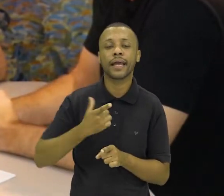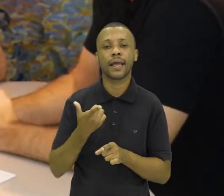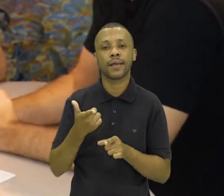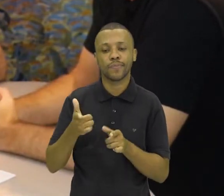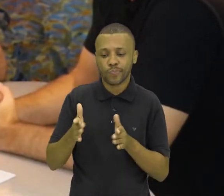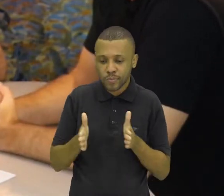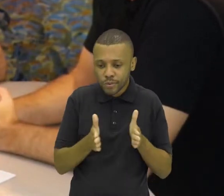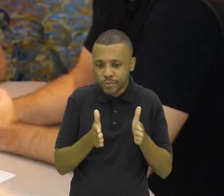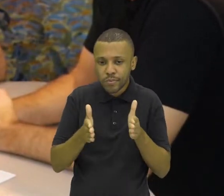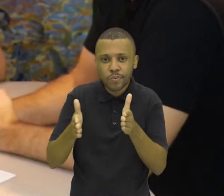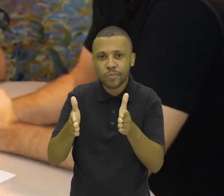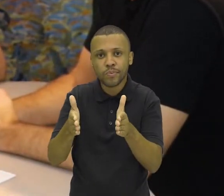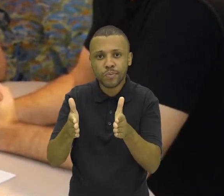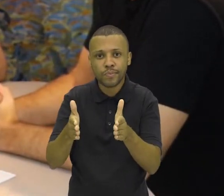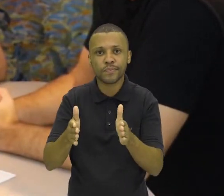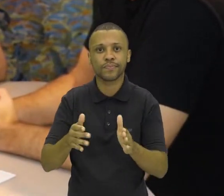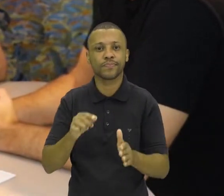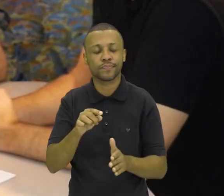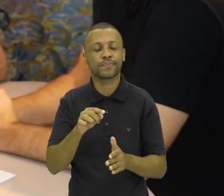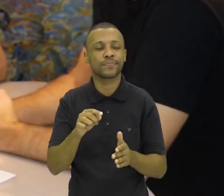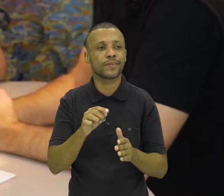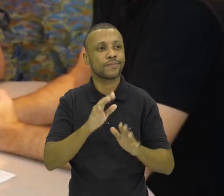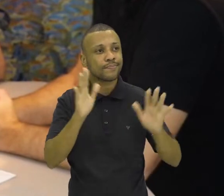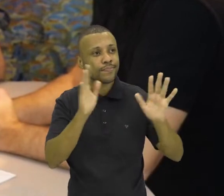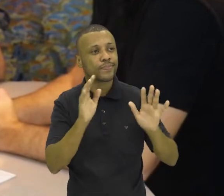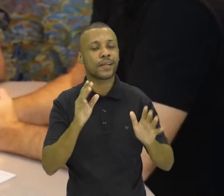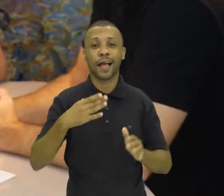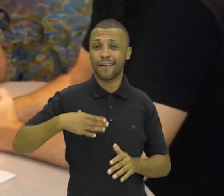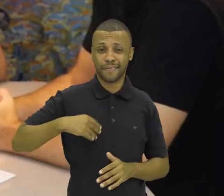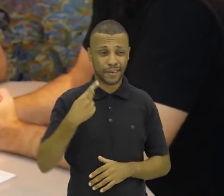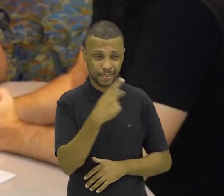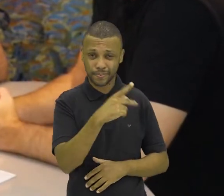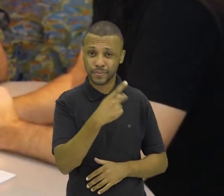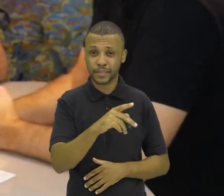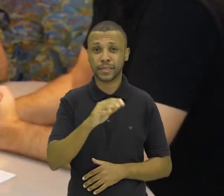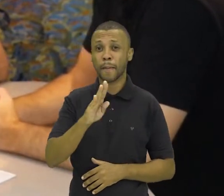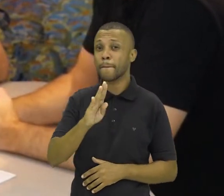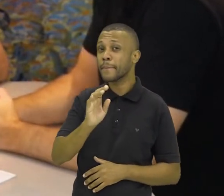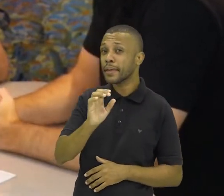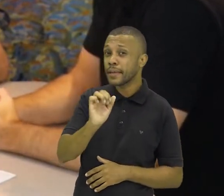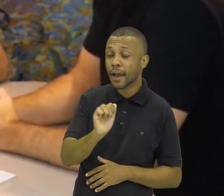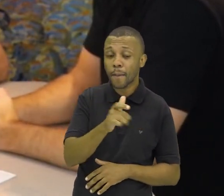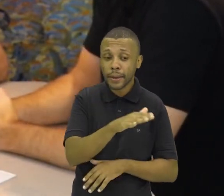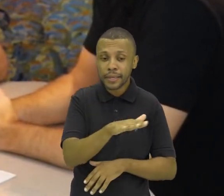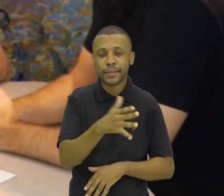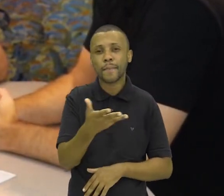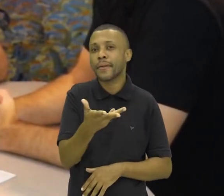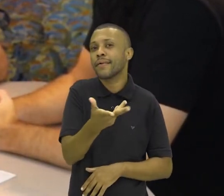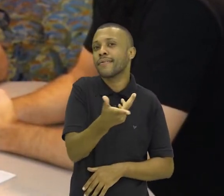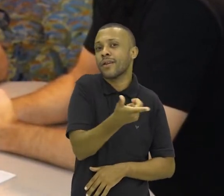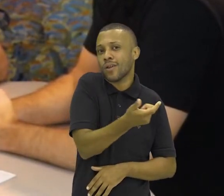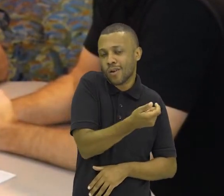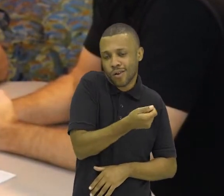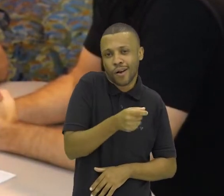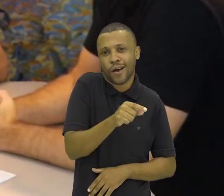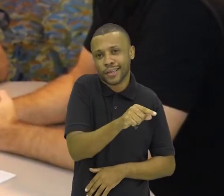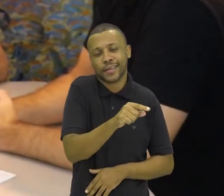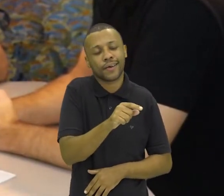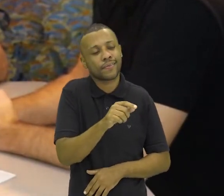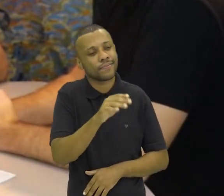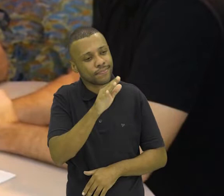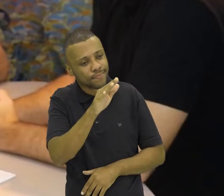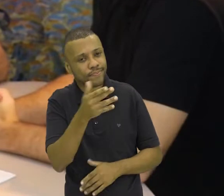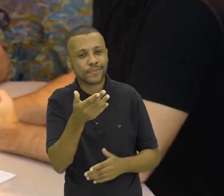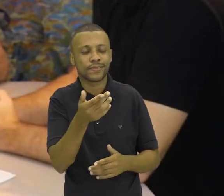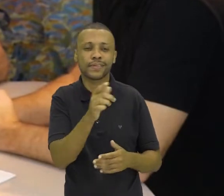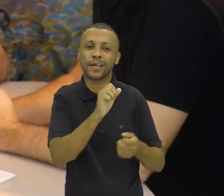tem a Bia, né? Olá, Bia, tudo bem? Um beijo. A Bia, uma criança maravilhosa, e você fala, vou transportar a Bia